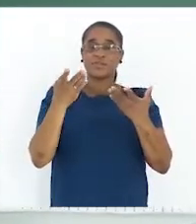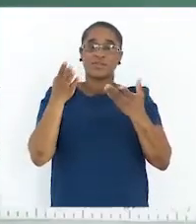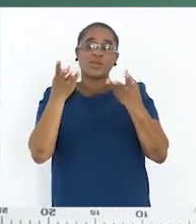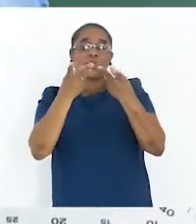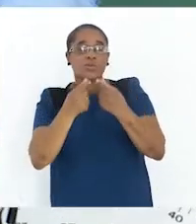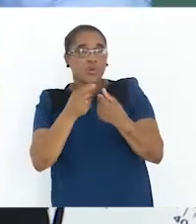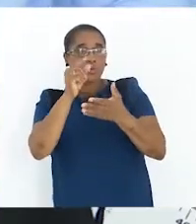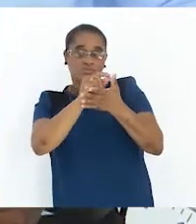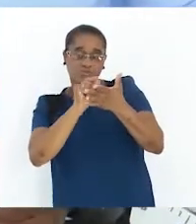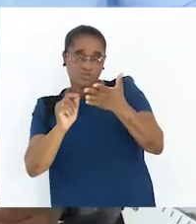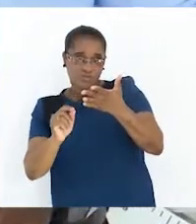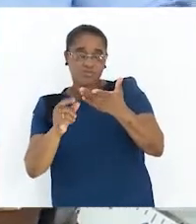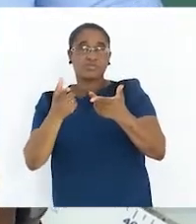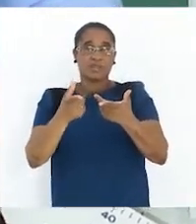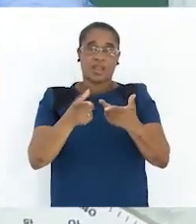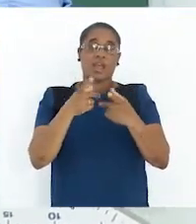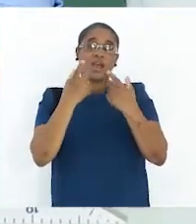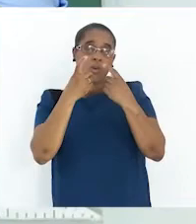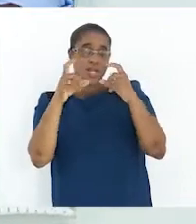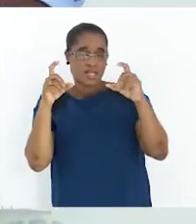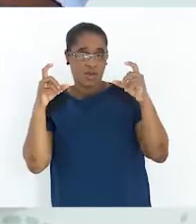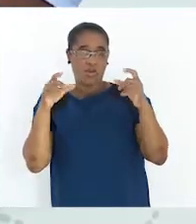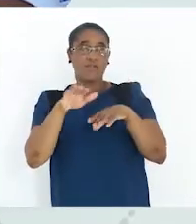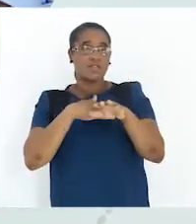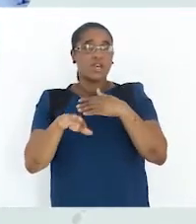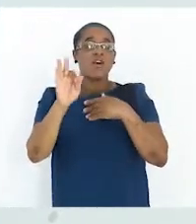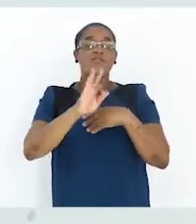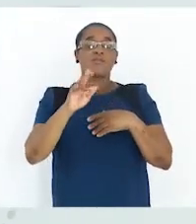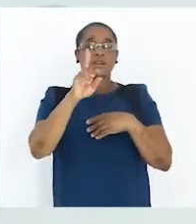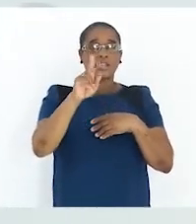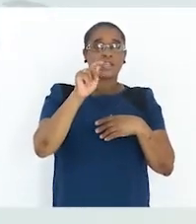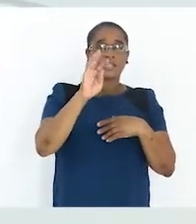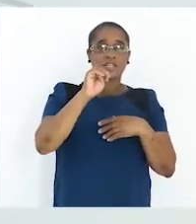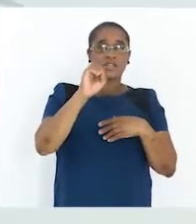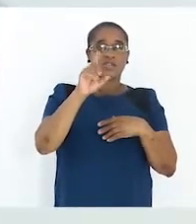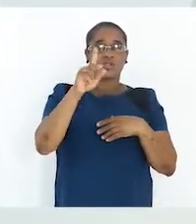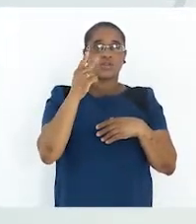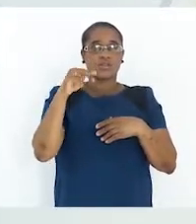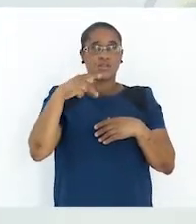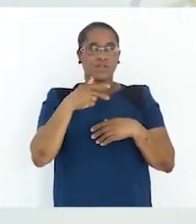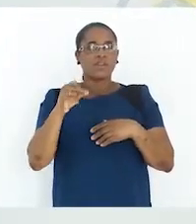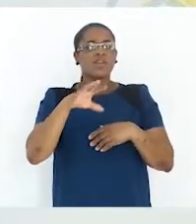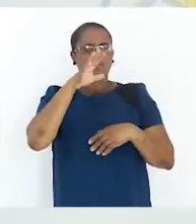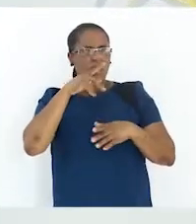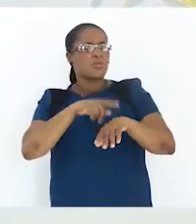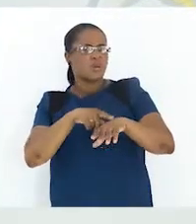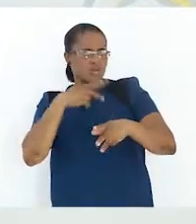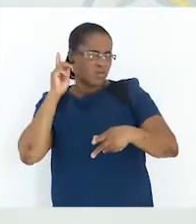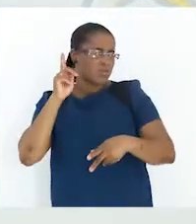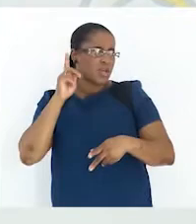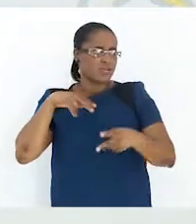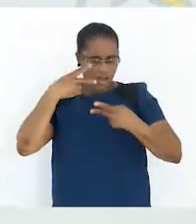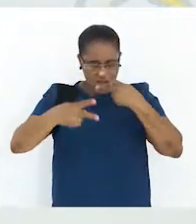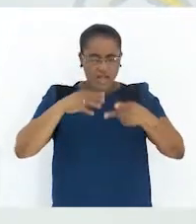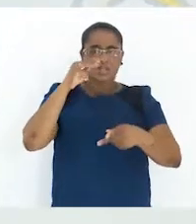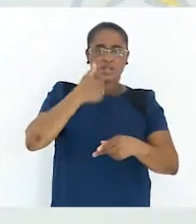da equação aplicando a fórmula resolvente, fala de um momento importante, que é a análise do binómio discriminante.